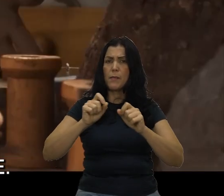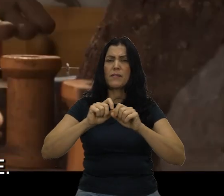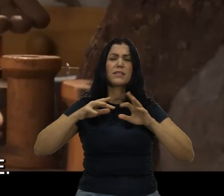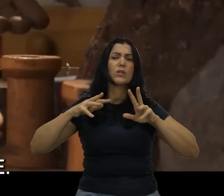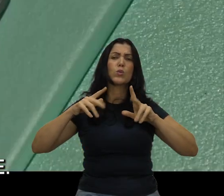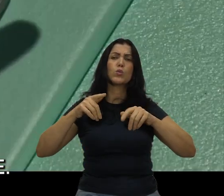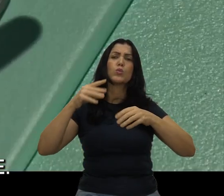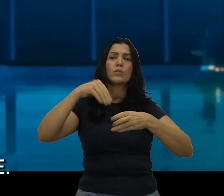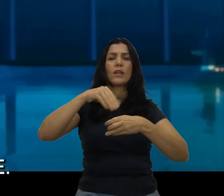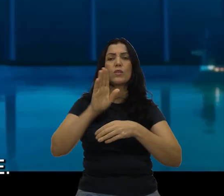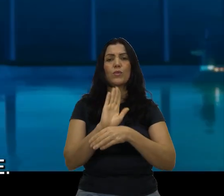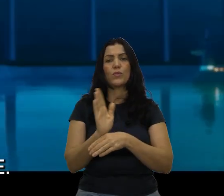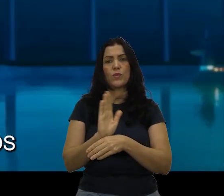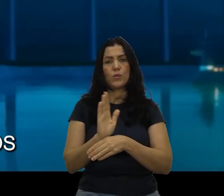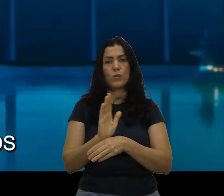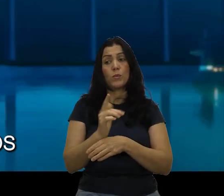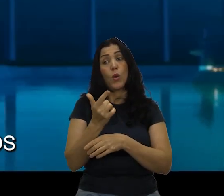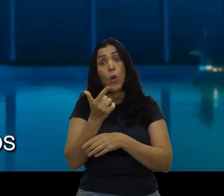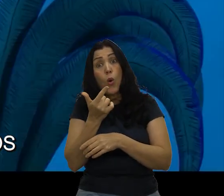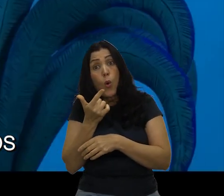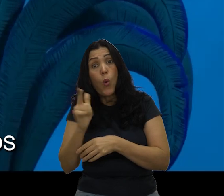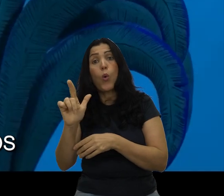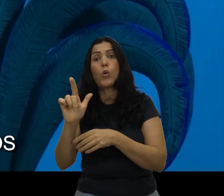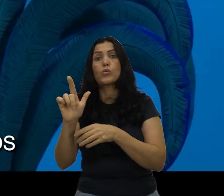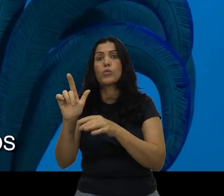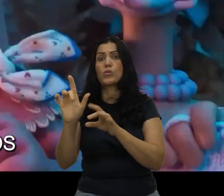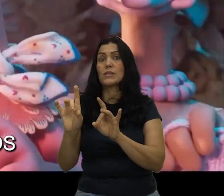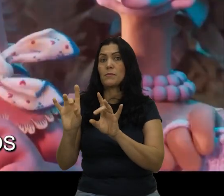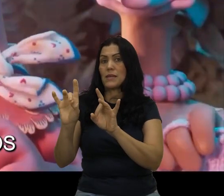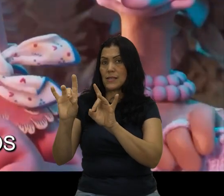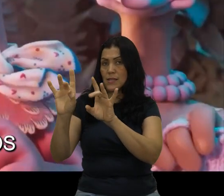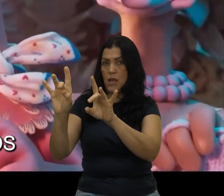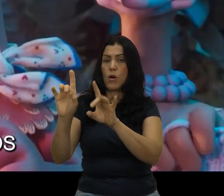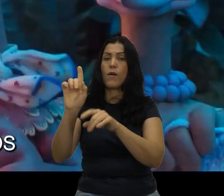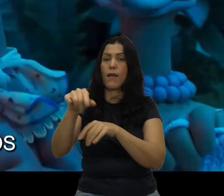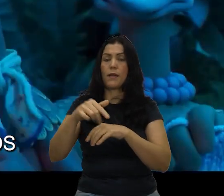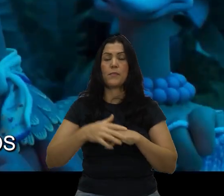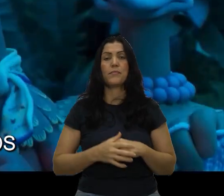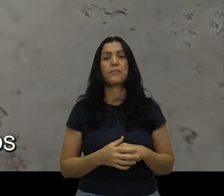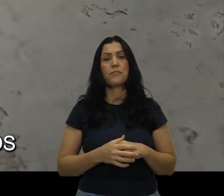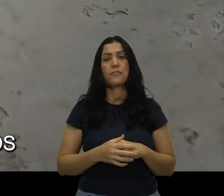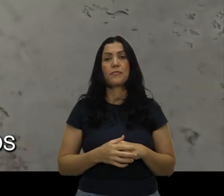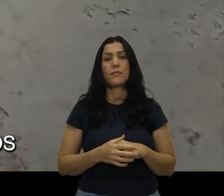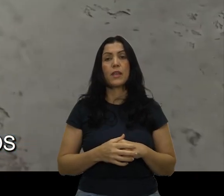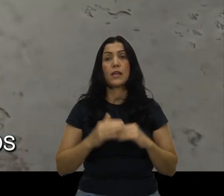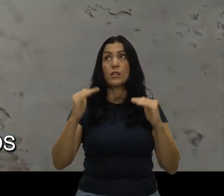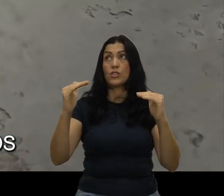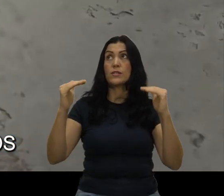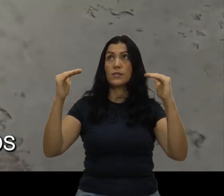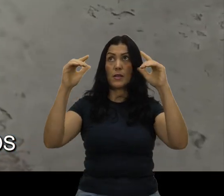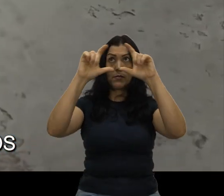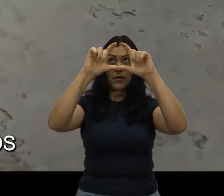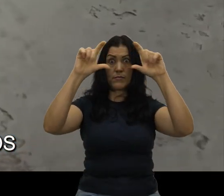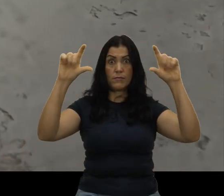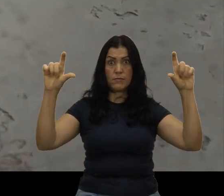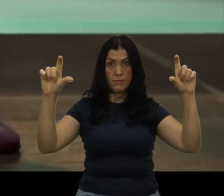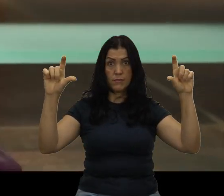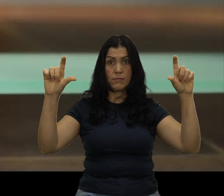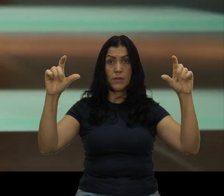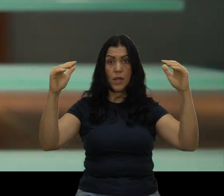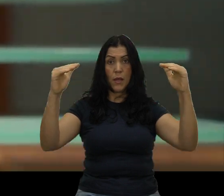fazer praticamente tudo em um filme. Outros planos mais elaborados são o plano de